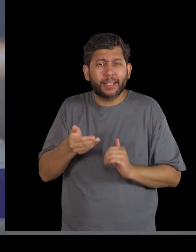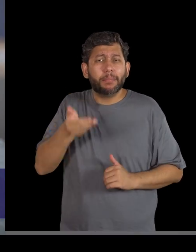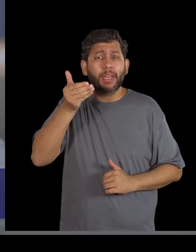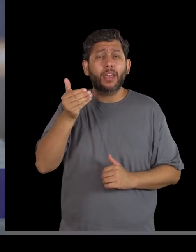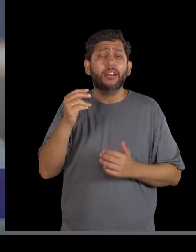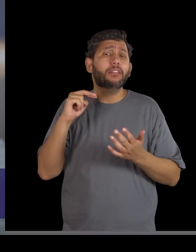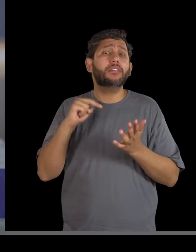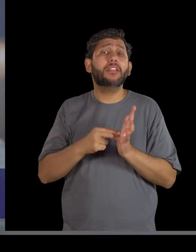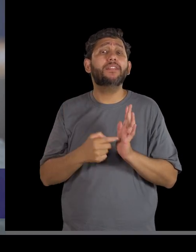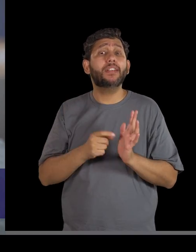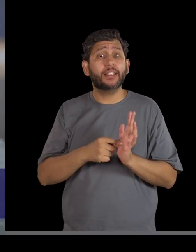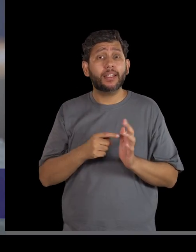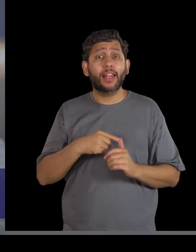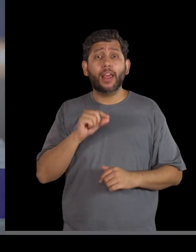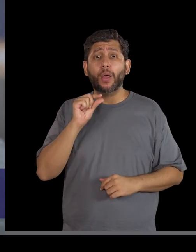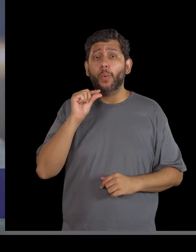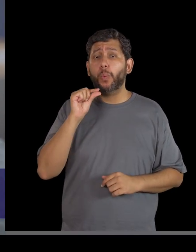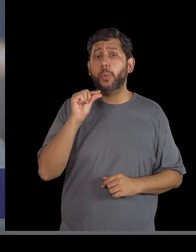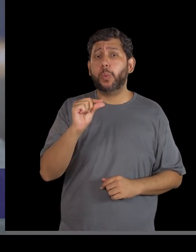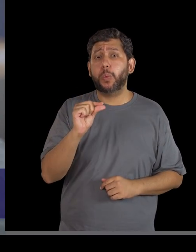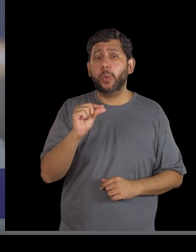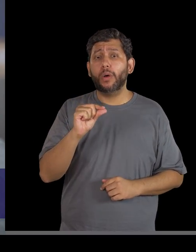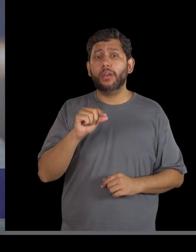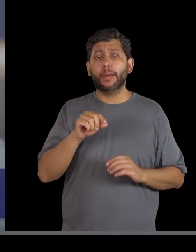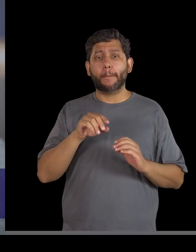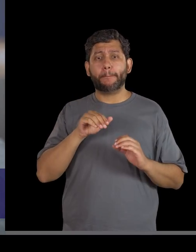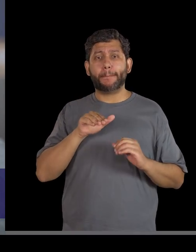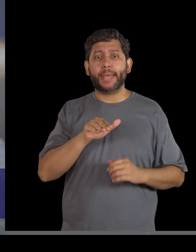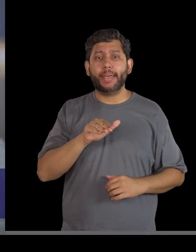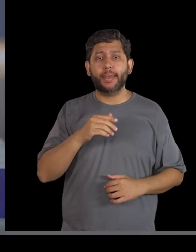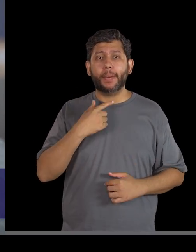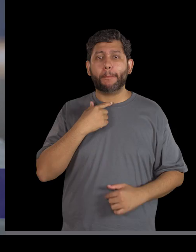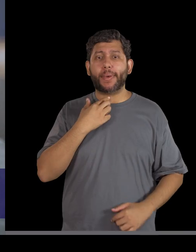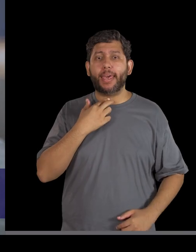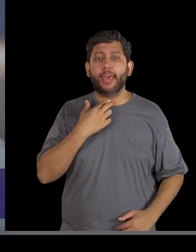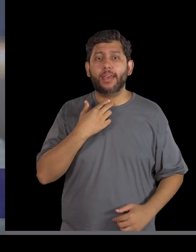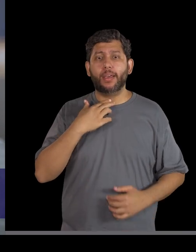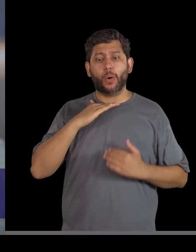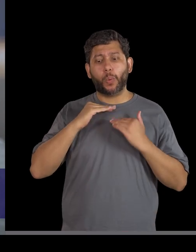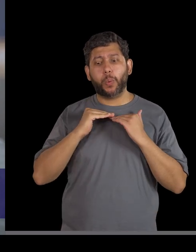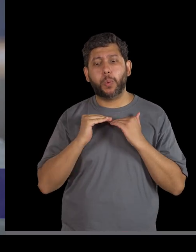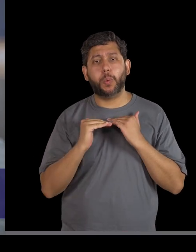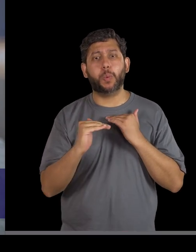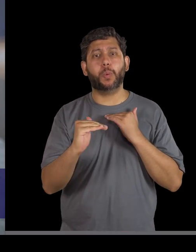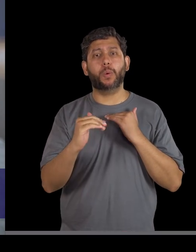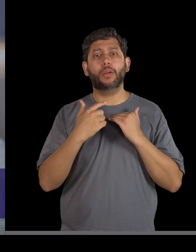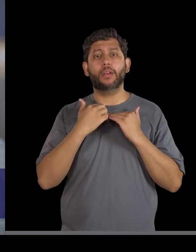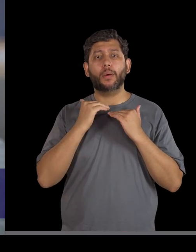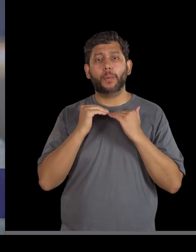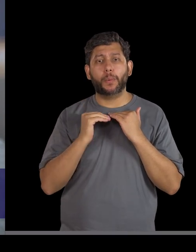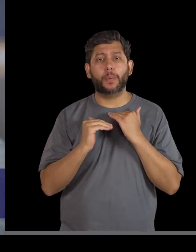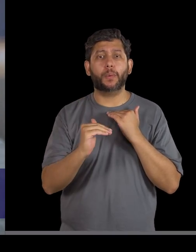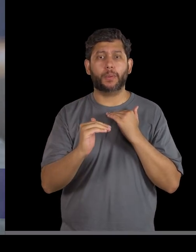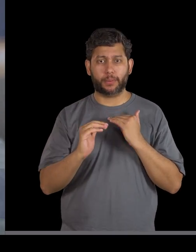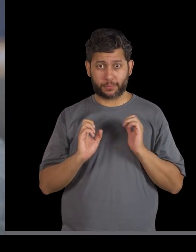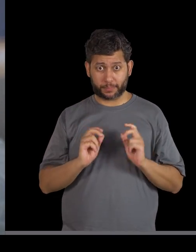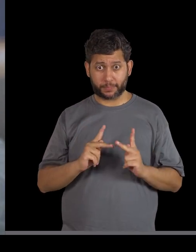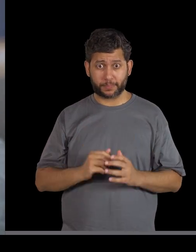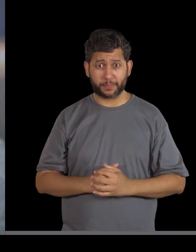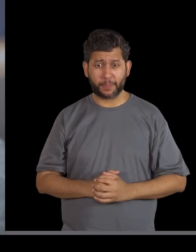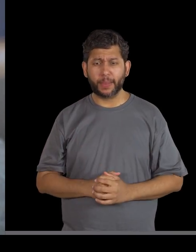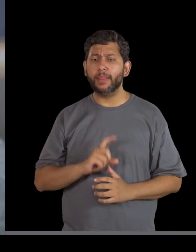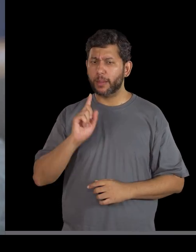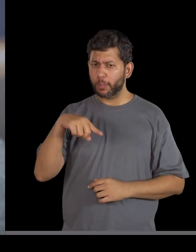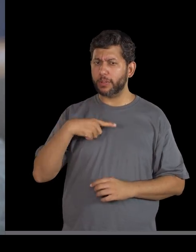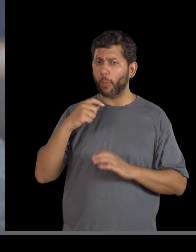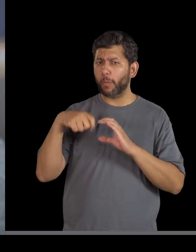primeiro P para dizer que ele é aspirated, que ele é aspirado. Então, paper, paper, né? Tô exagerando aqui. Tem